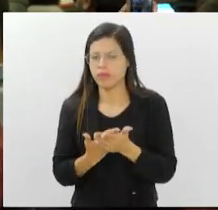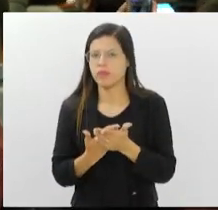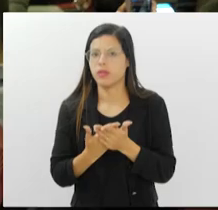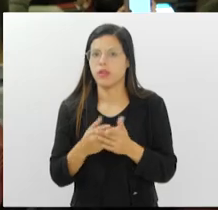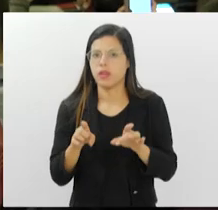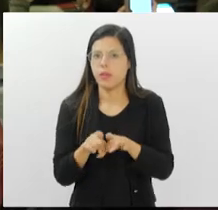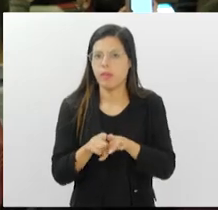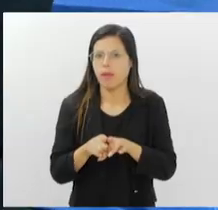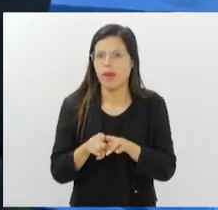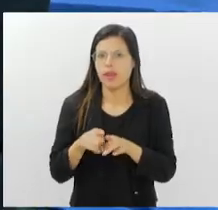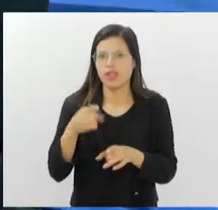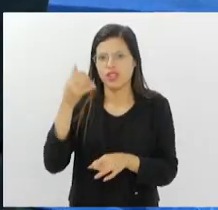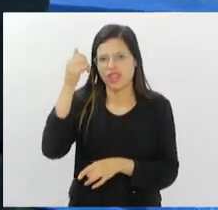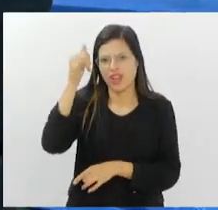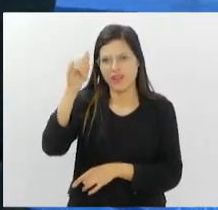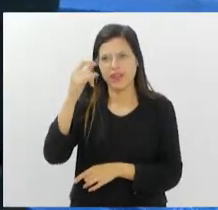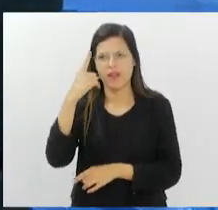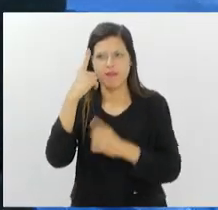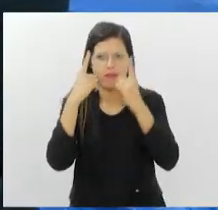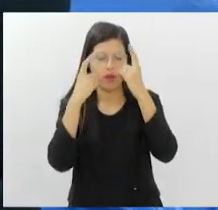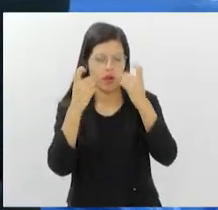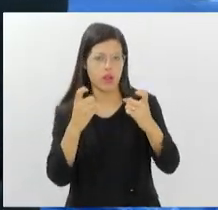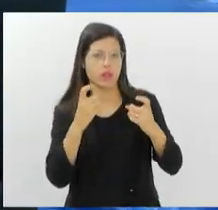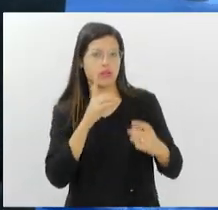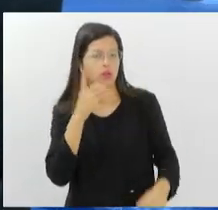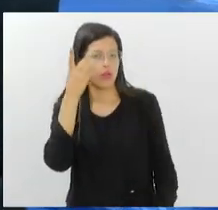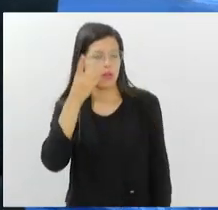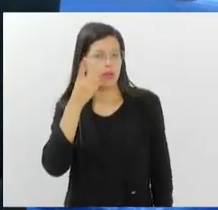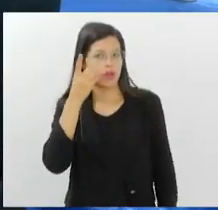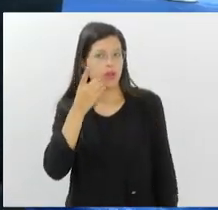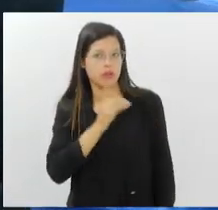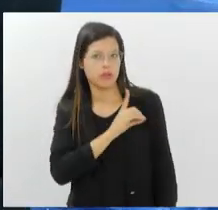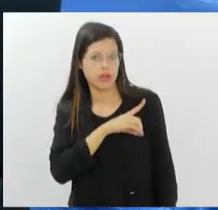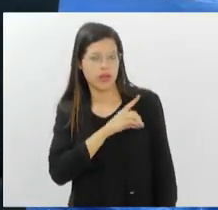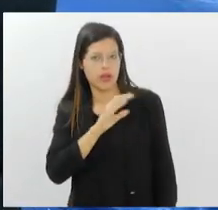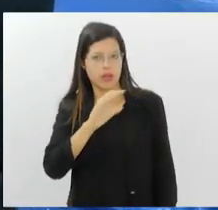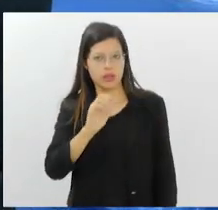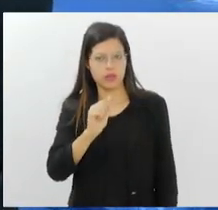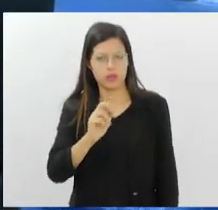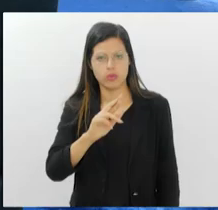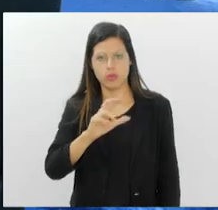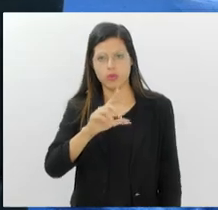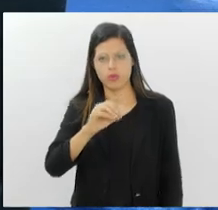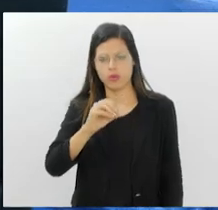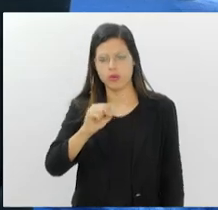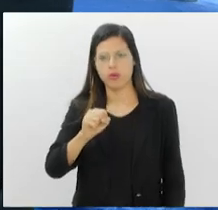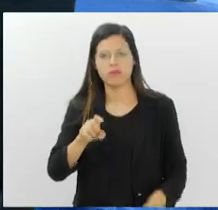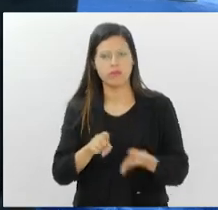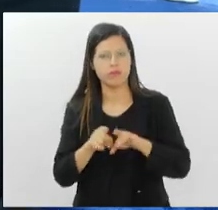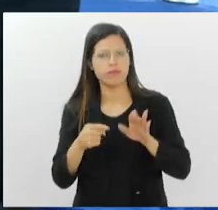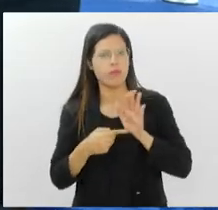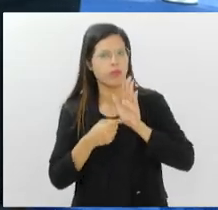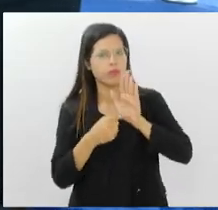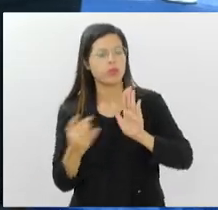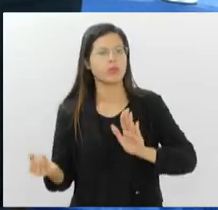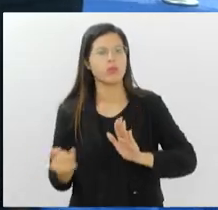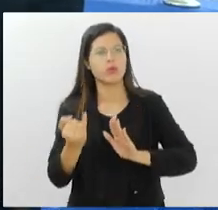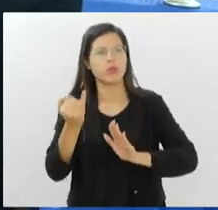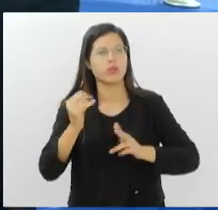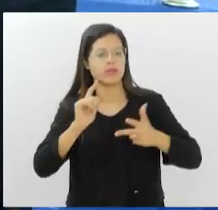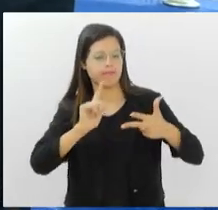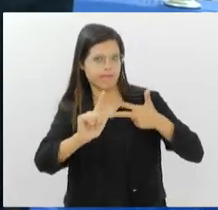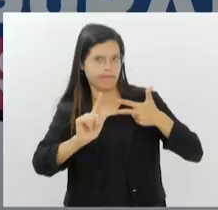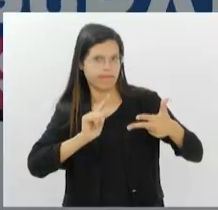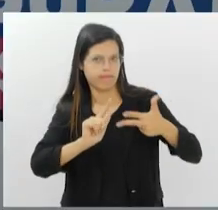contexto educacional. O deputado delegado Carlos Augusto também destacou a importância da participação do Poder Legislativo